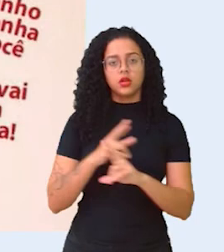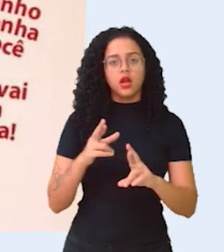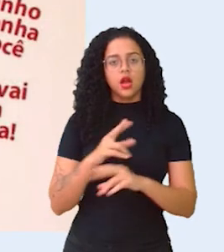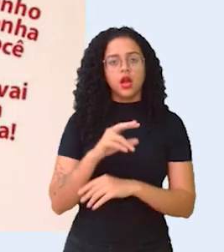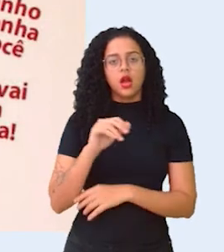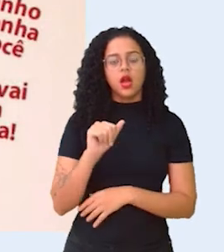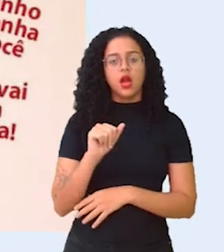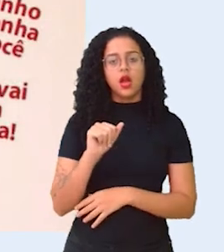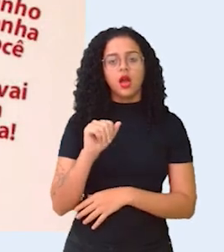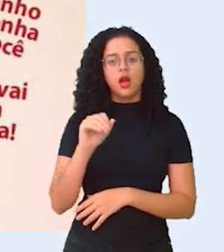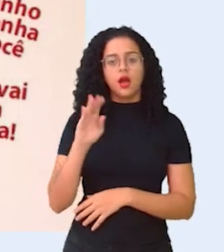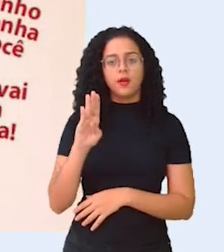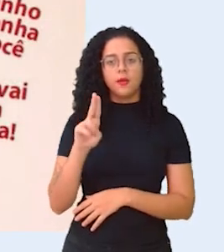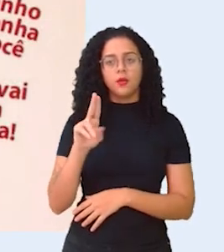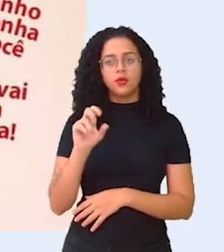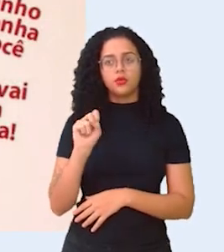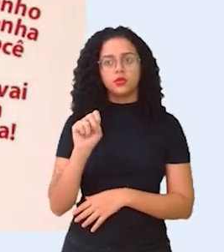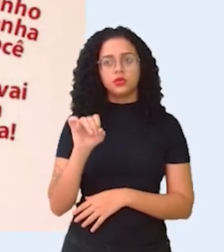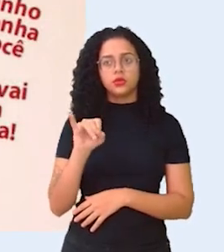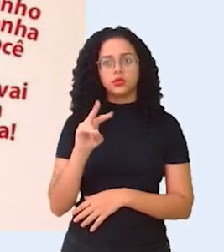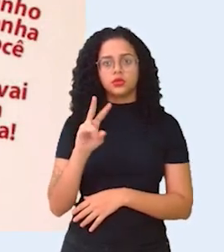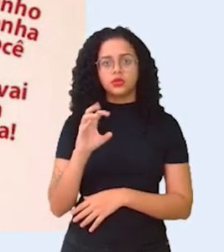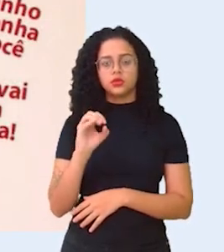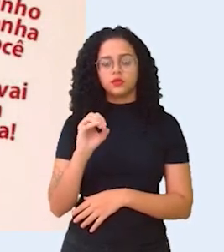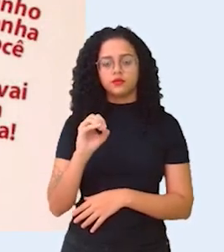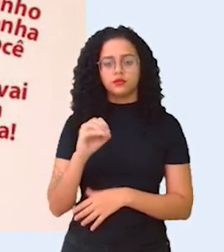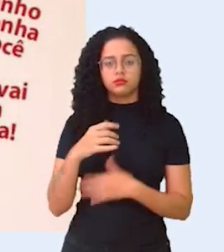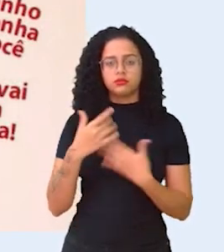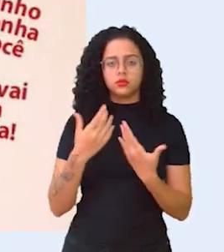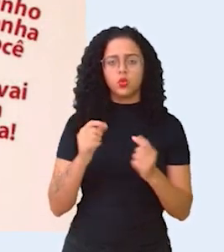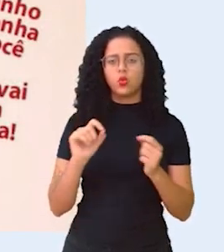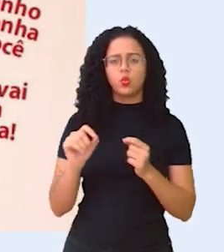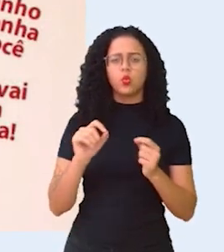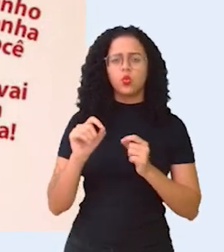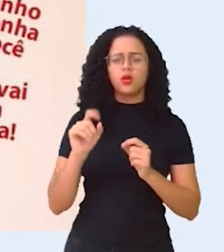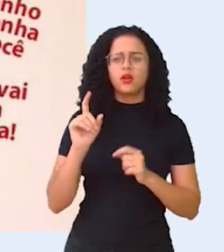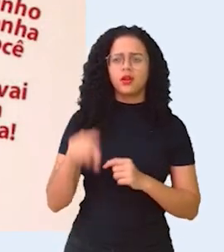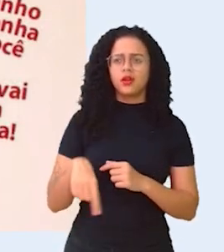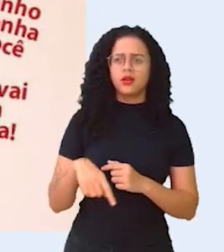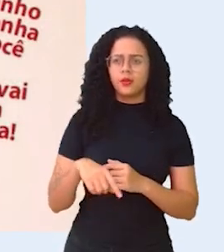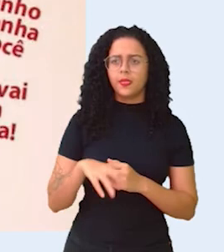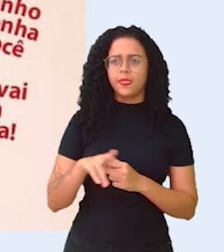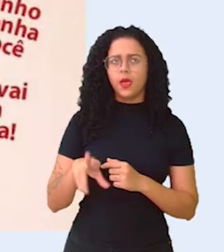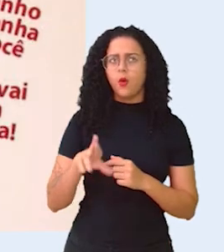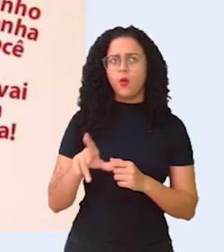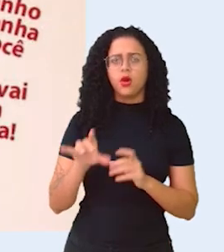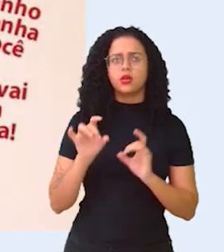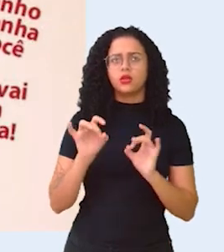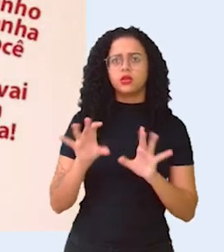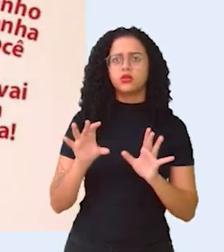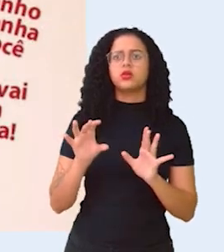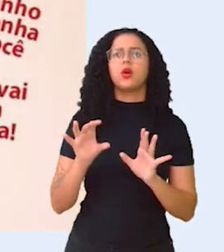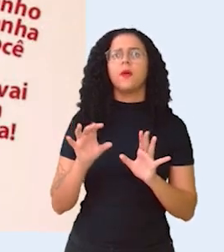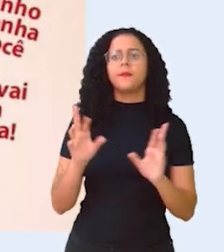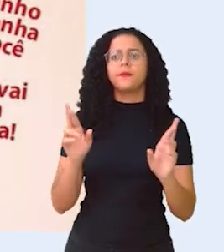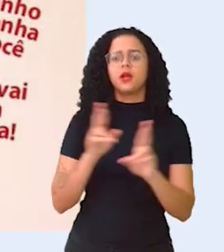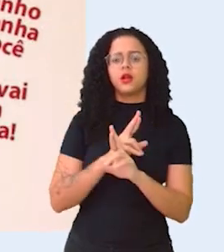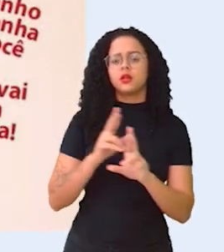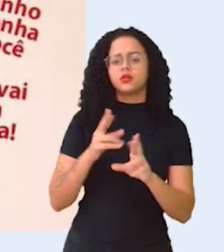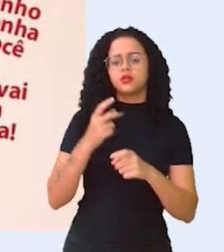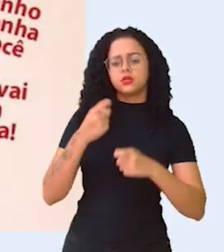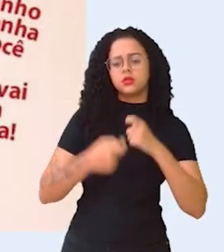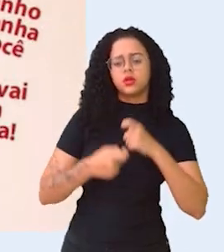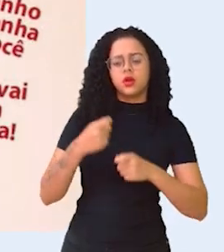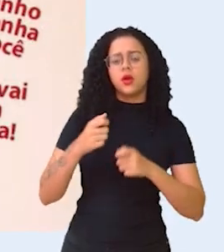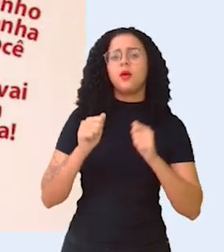Relacionamentos abusivos, o que são? Então, falar em relacionamentos abusivos não se tratam apenas das relações sexuais, né? Pode